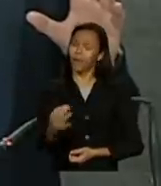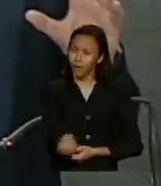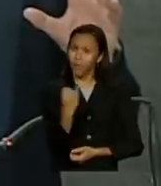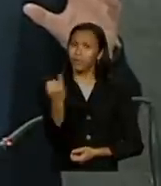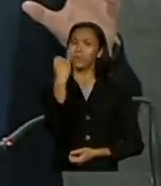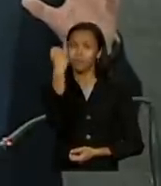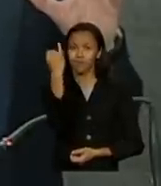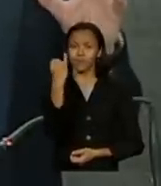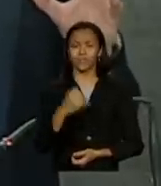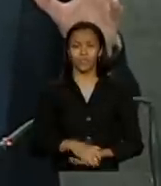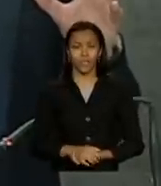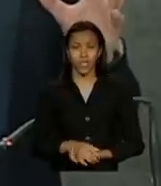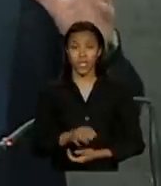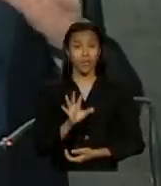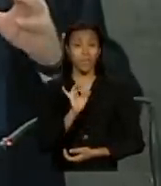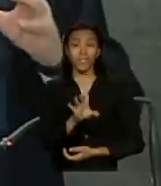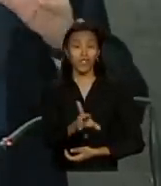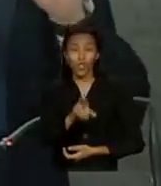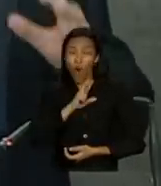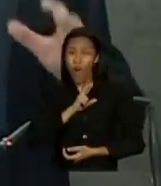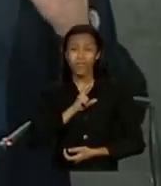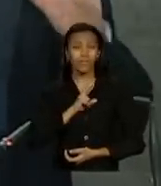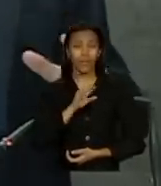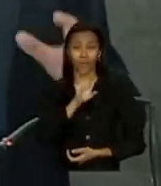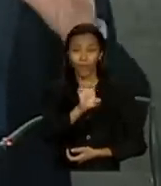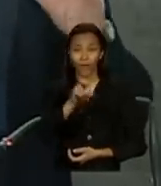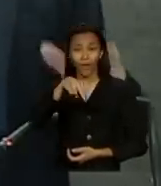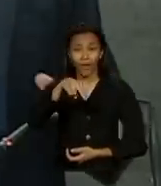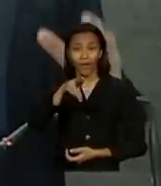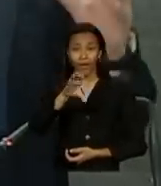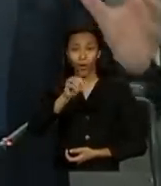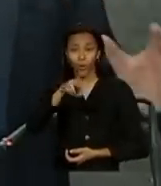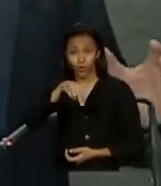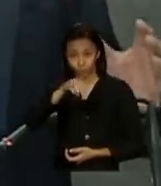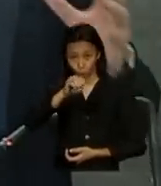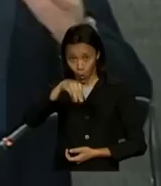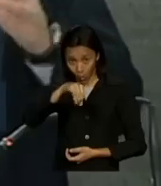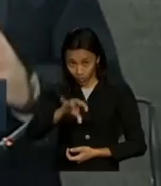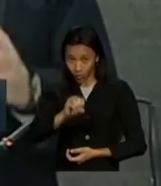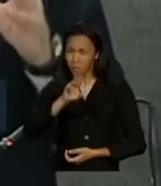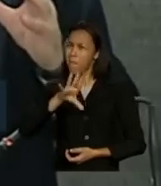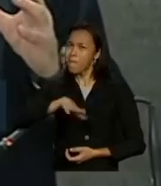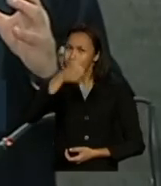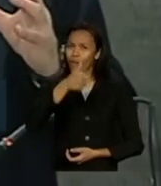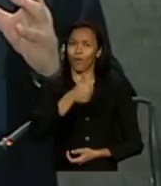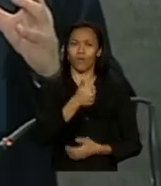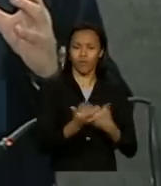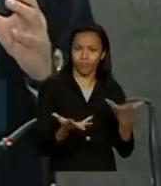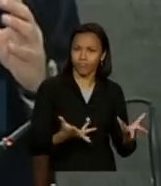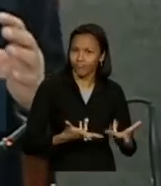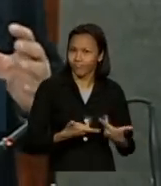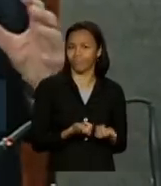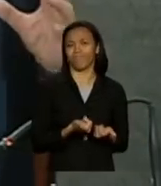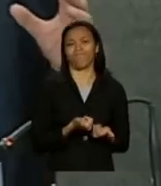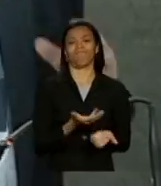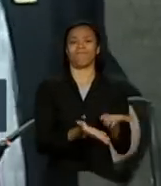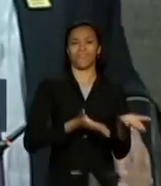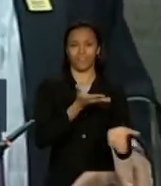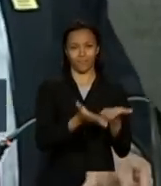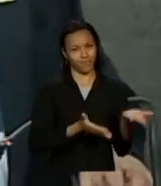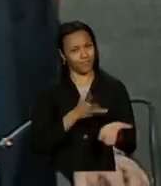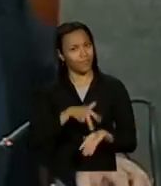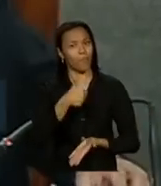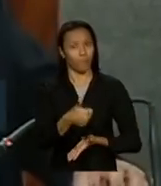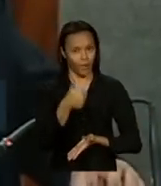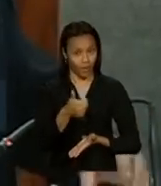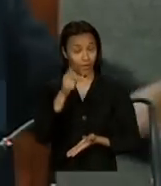é o resultado econômico mais importante é a qualidade de serviço ou fazer mais com menos tá certo esse que